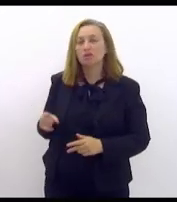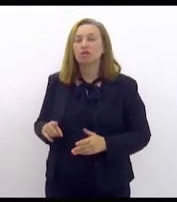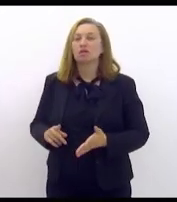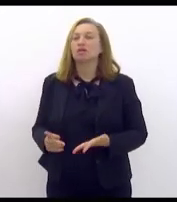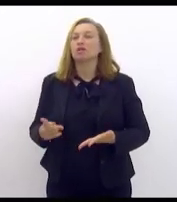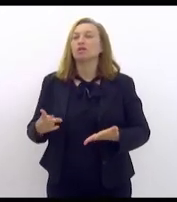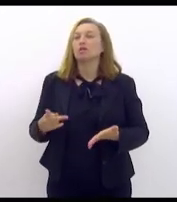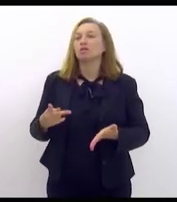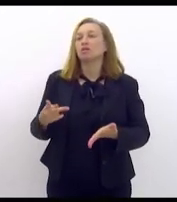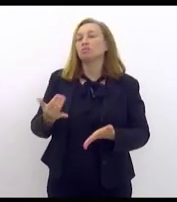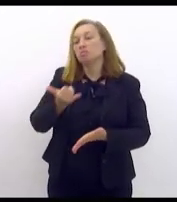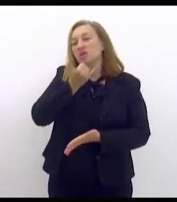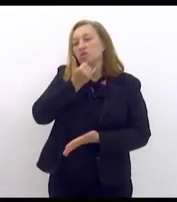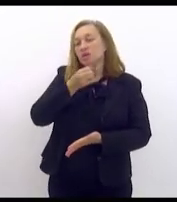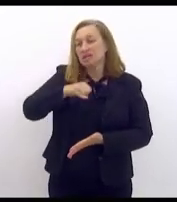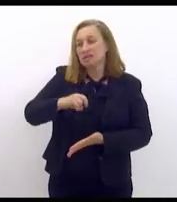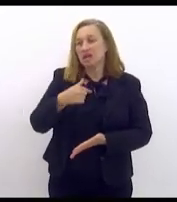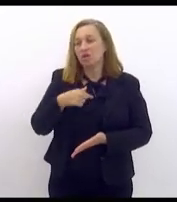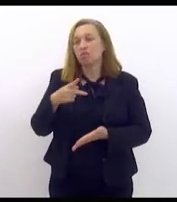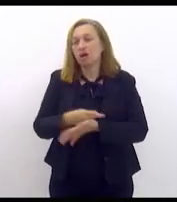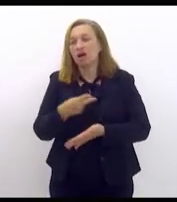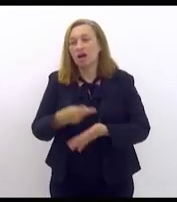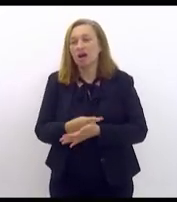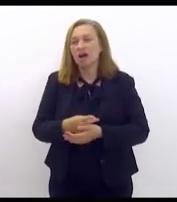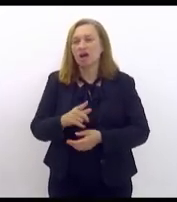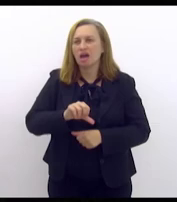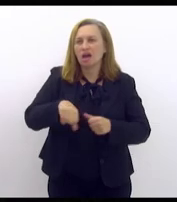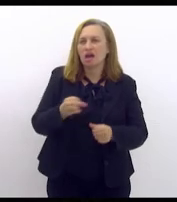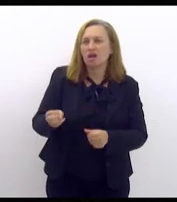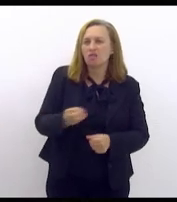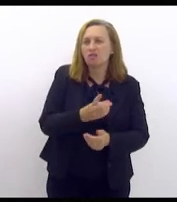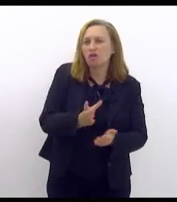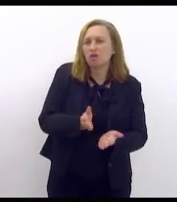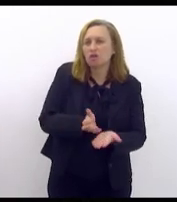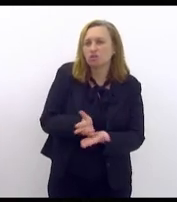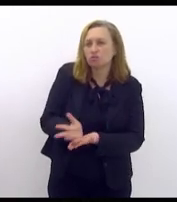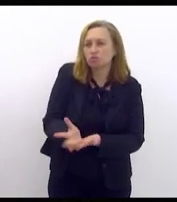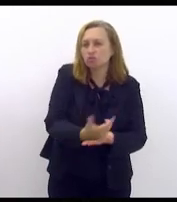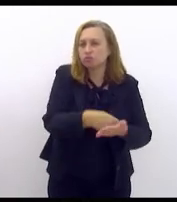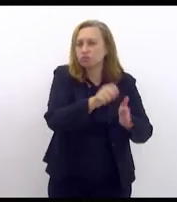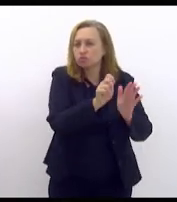errado, a reforma tributária só vai ser